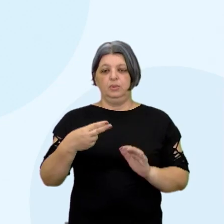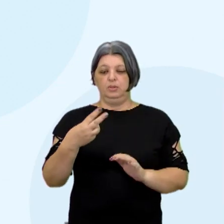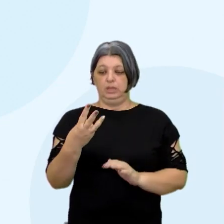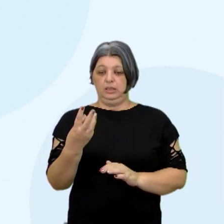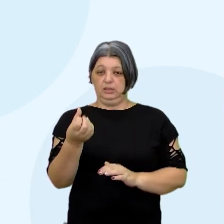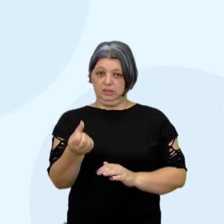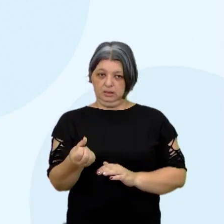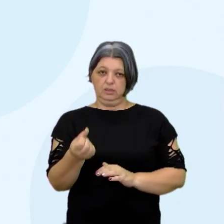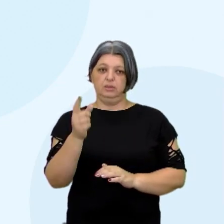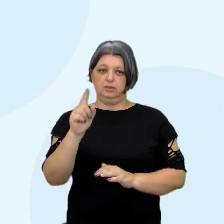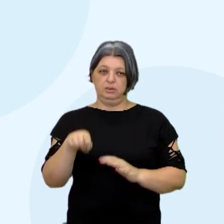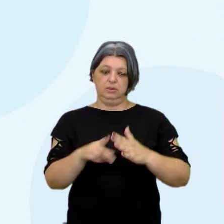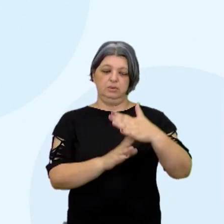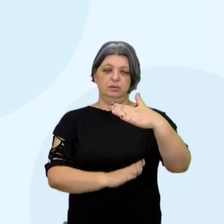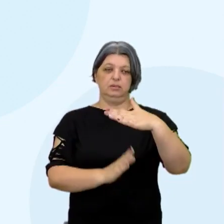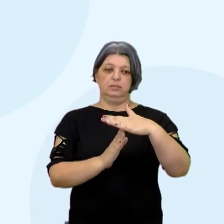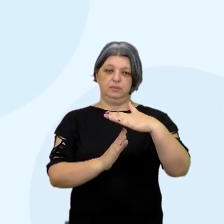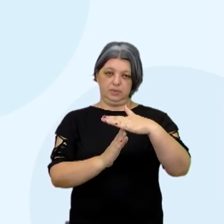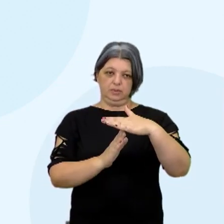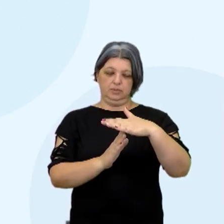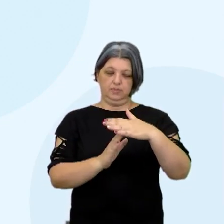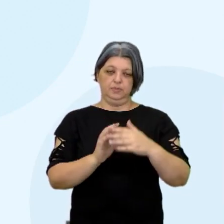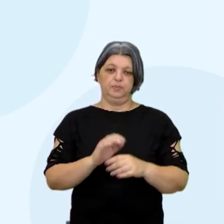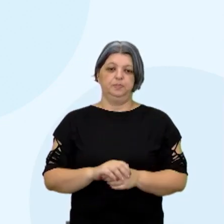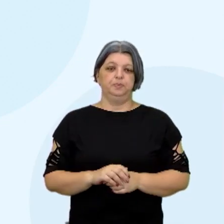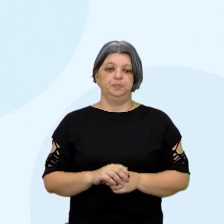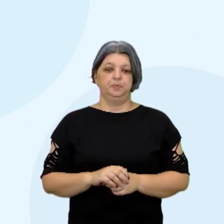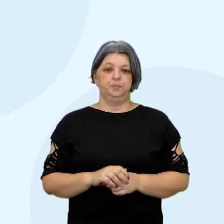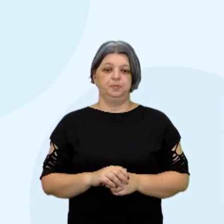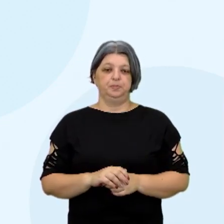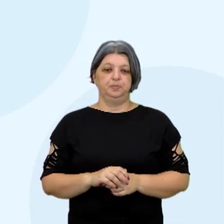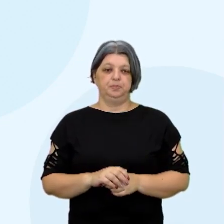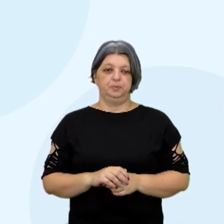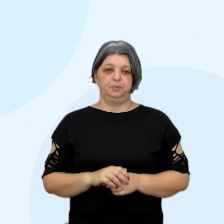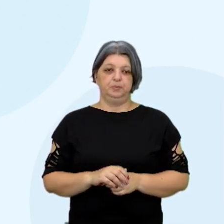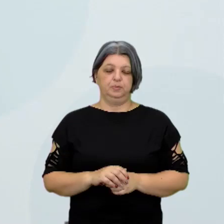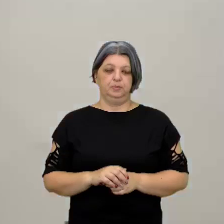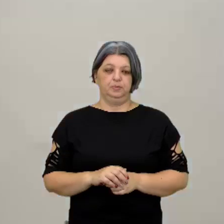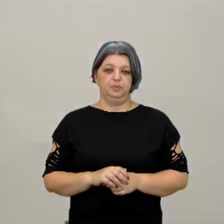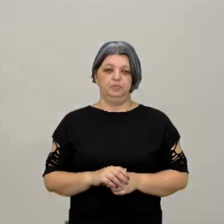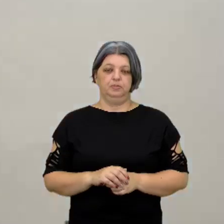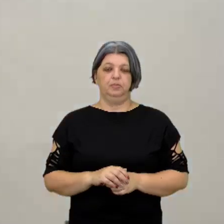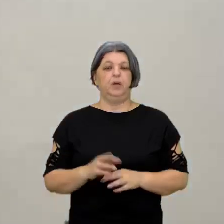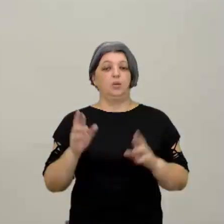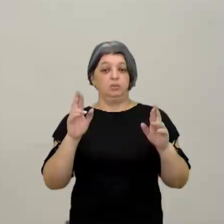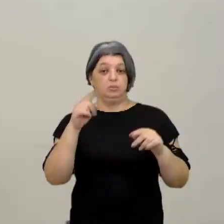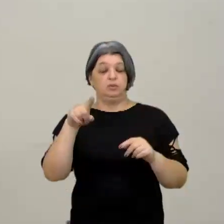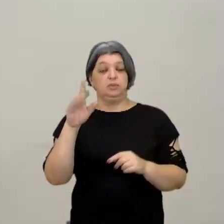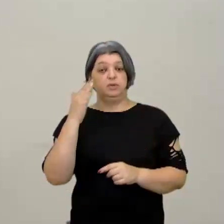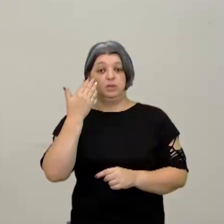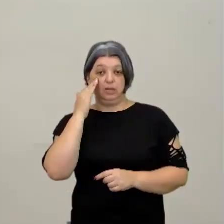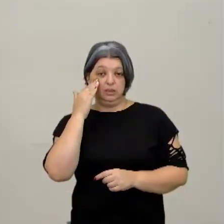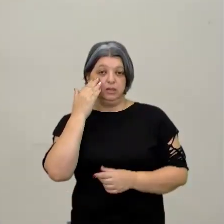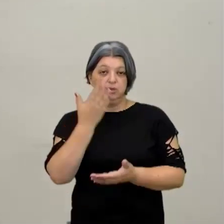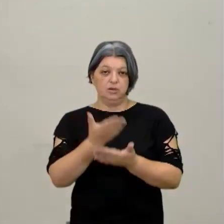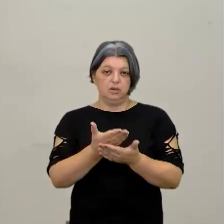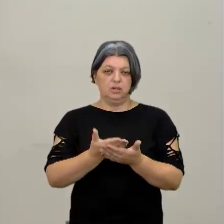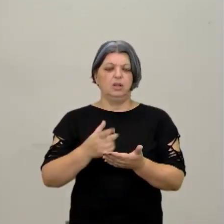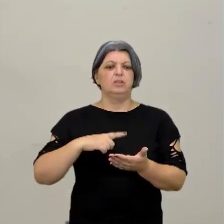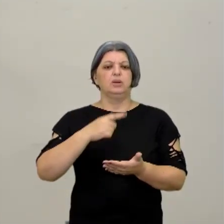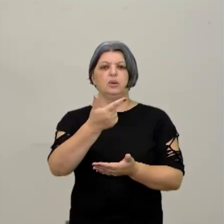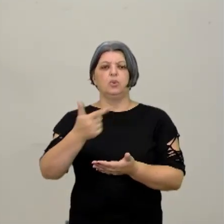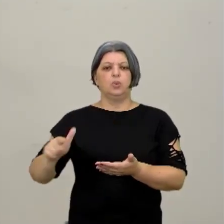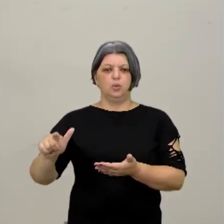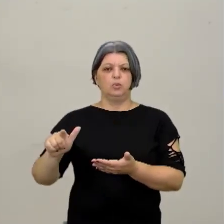então é este ponto que é o ponto máximo da sua parar eu espero que vocês tenham compreendido essa aula vocês vão ter mais uma